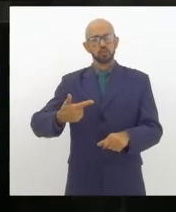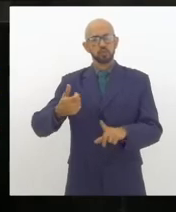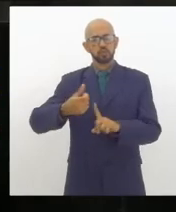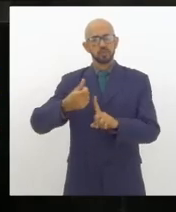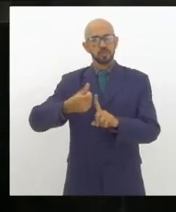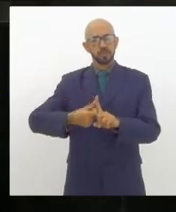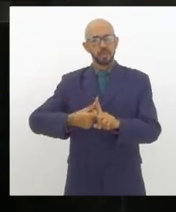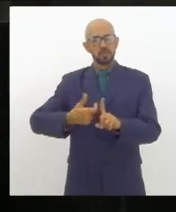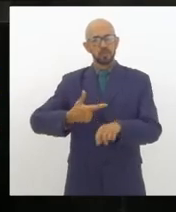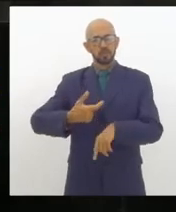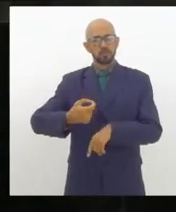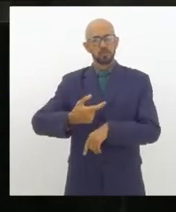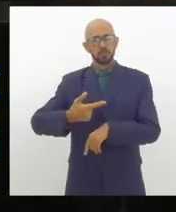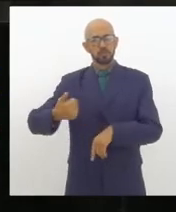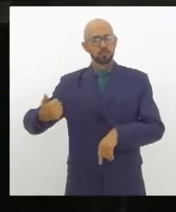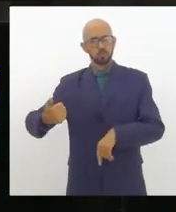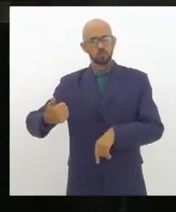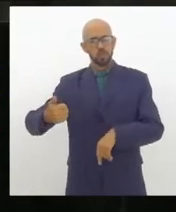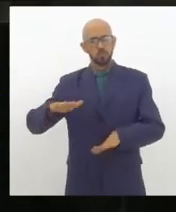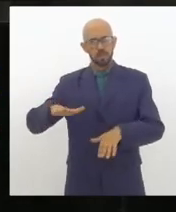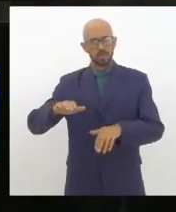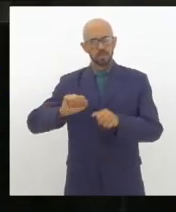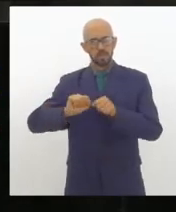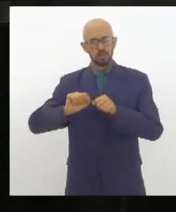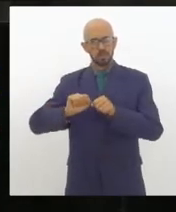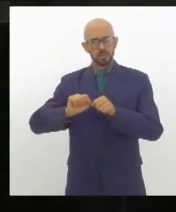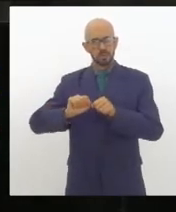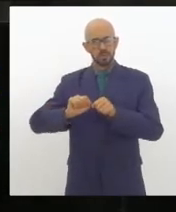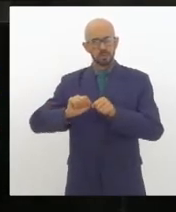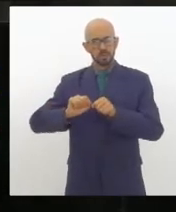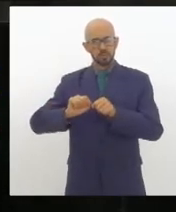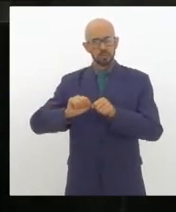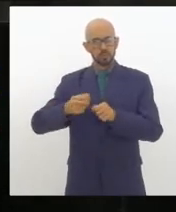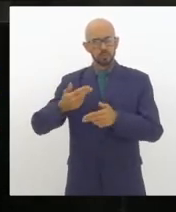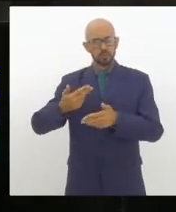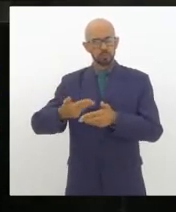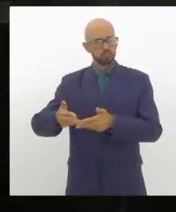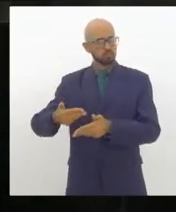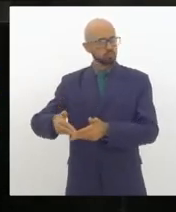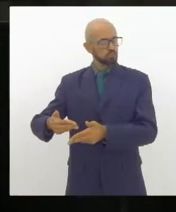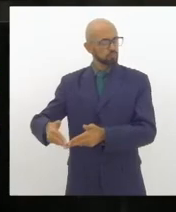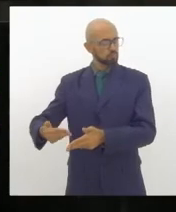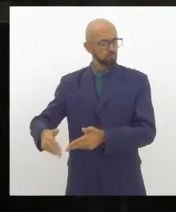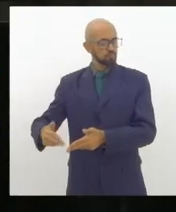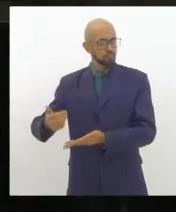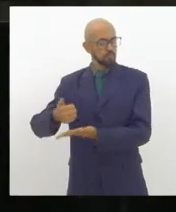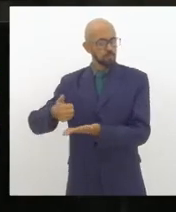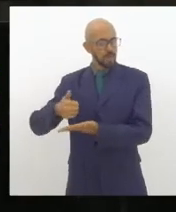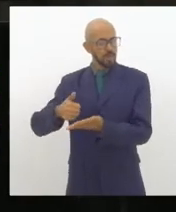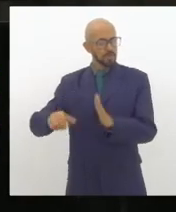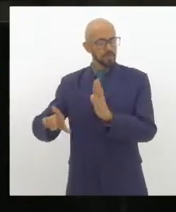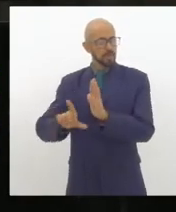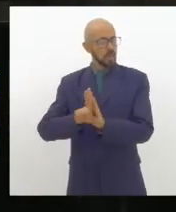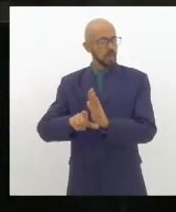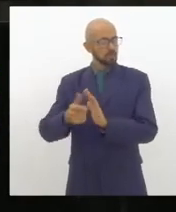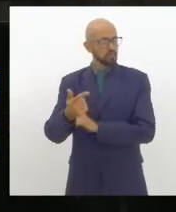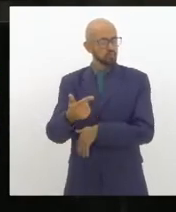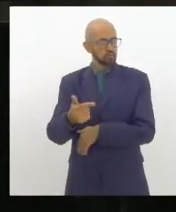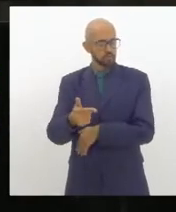21. Mas estava fazendo isso sem respaldo legal, porque a